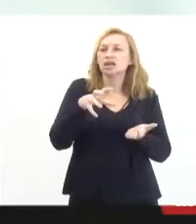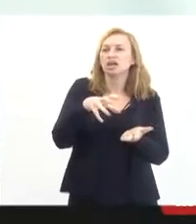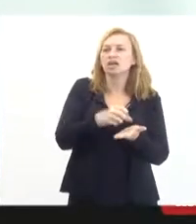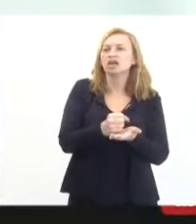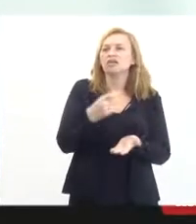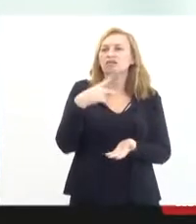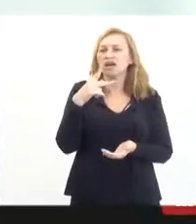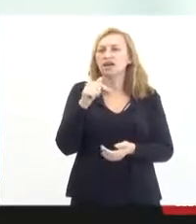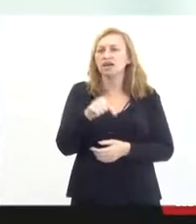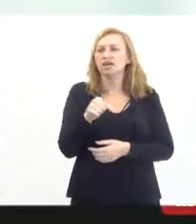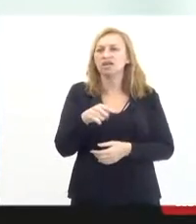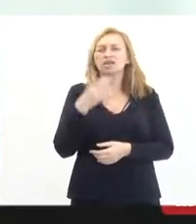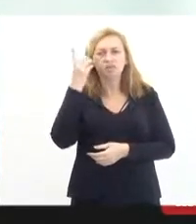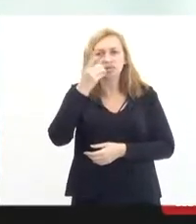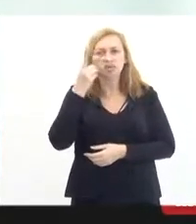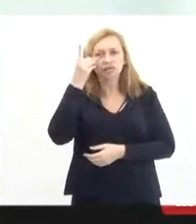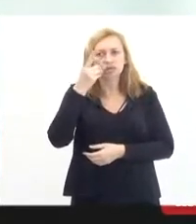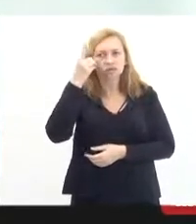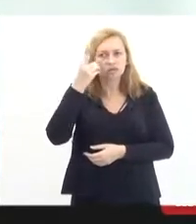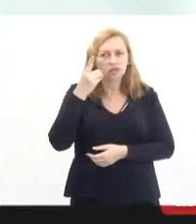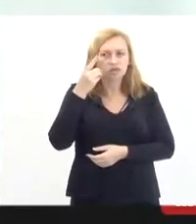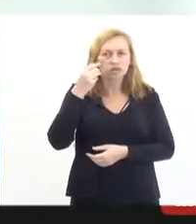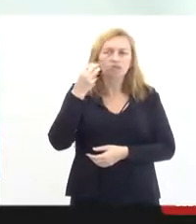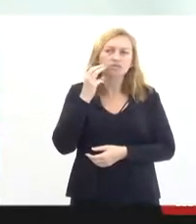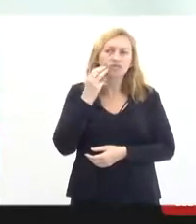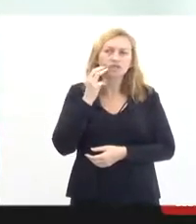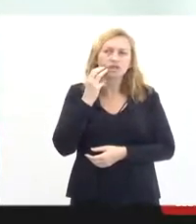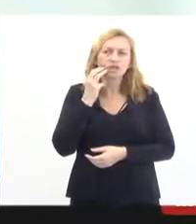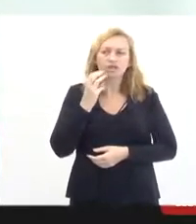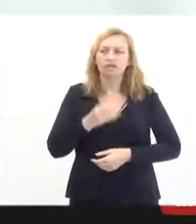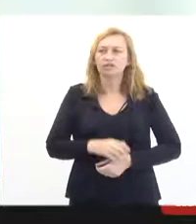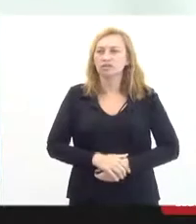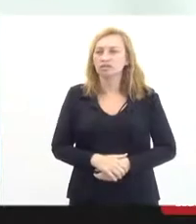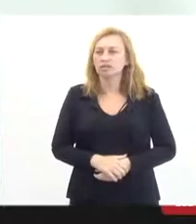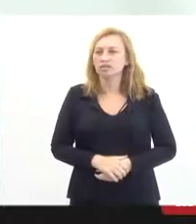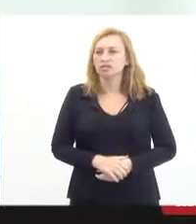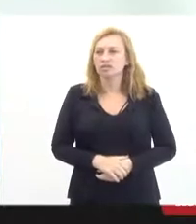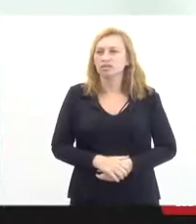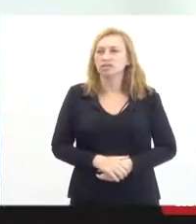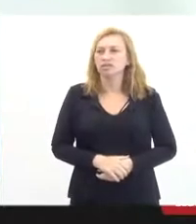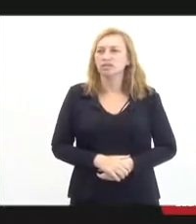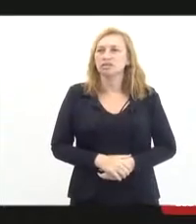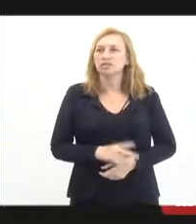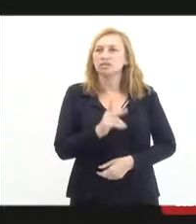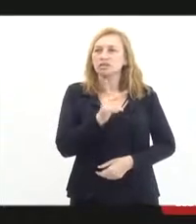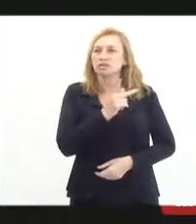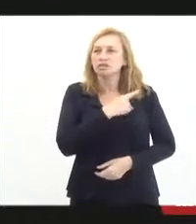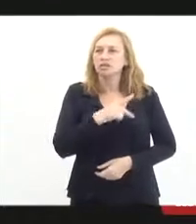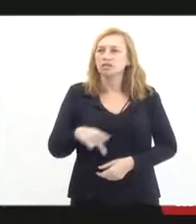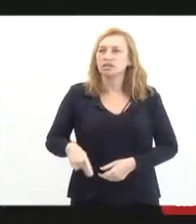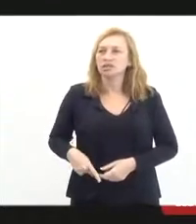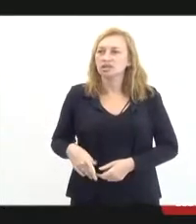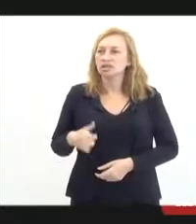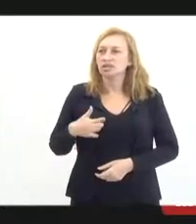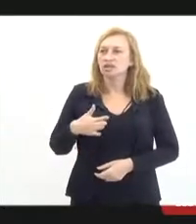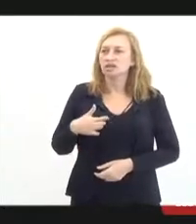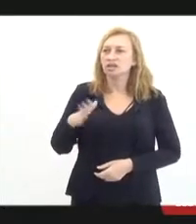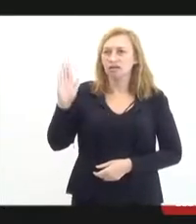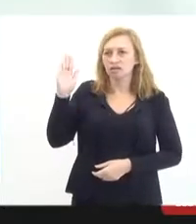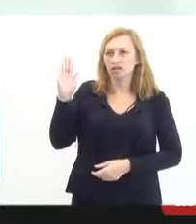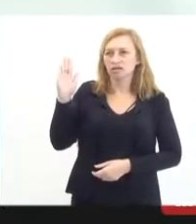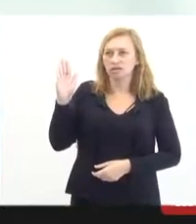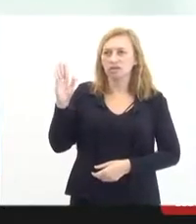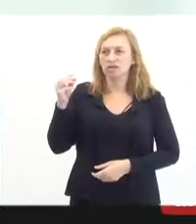presença aqui do deputado Valdeque Carneiro. Presidente, quero registrar minha presença, Márcio Pacheco.